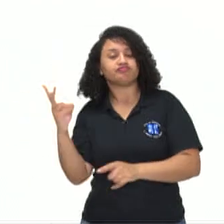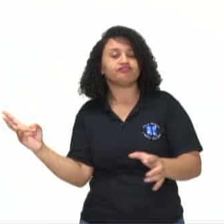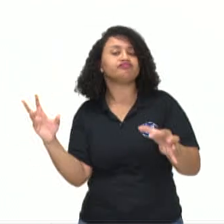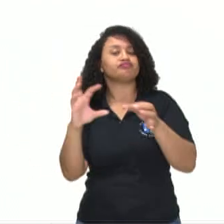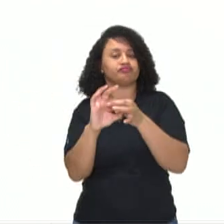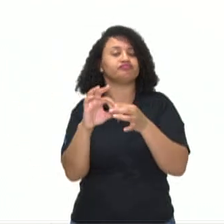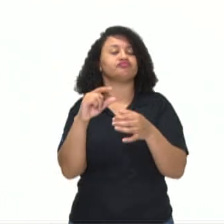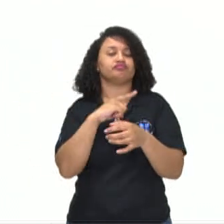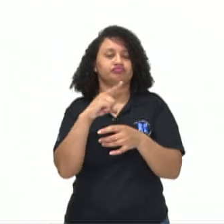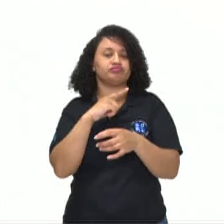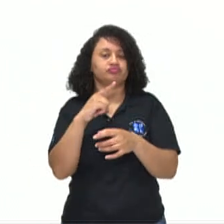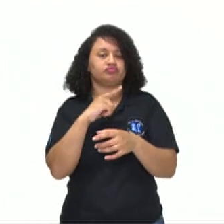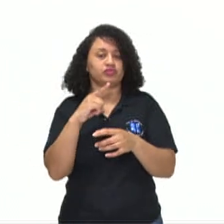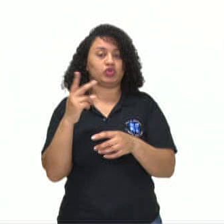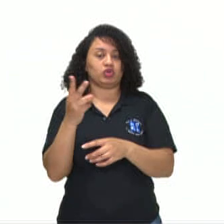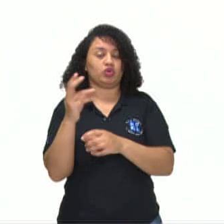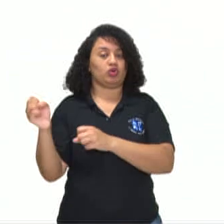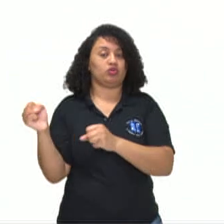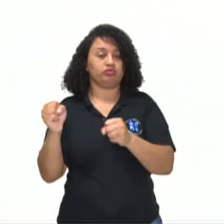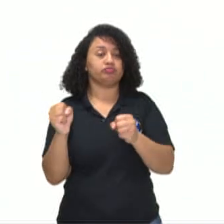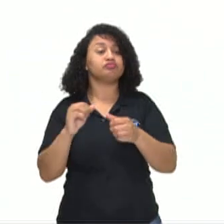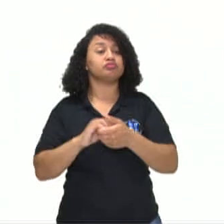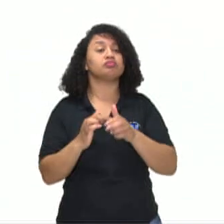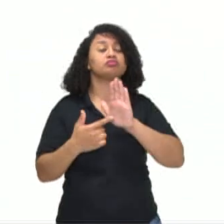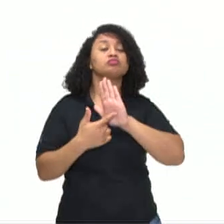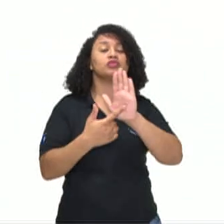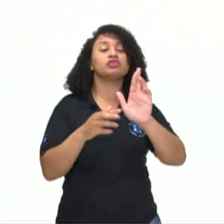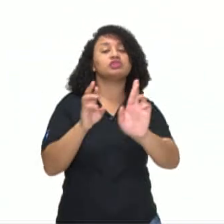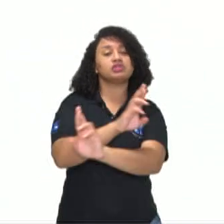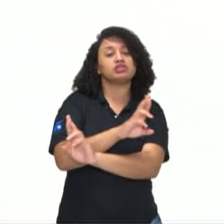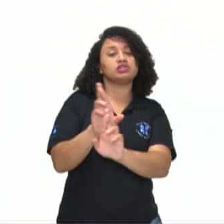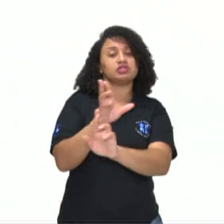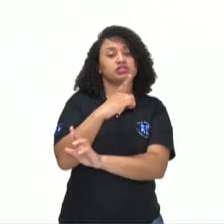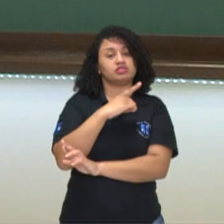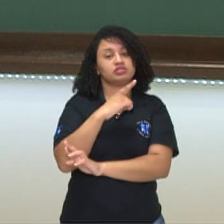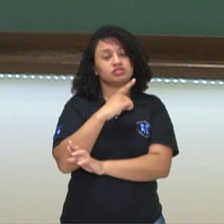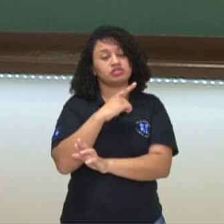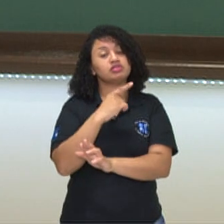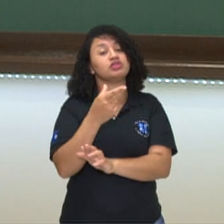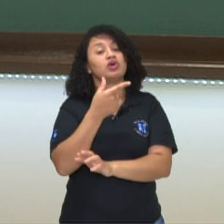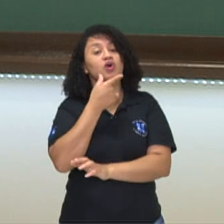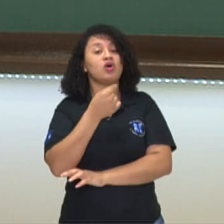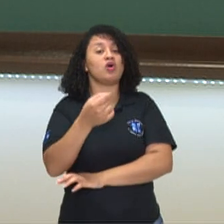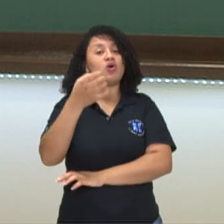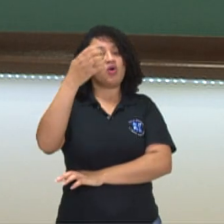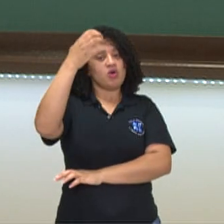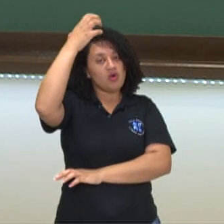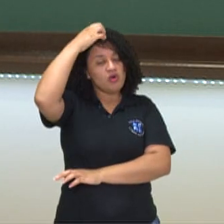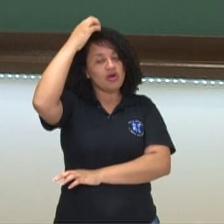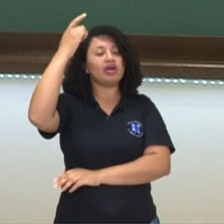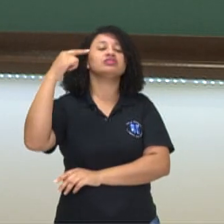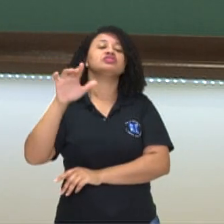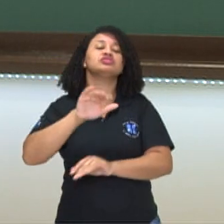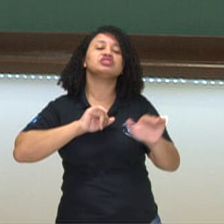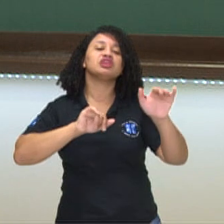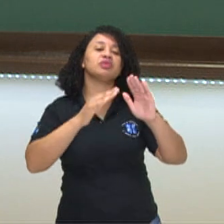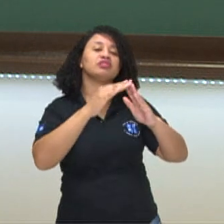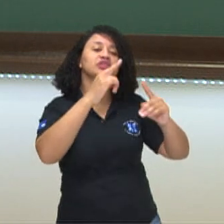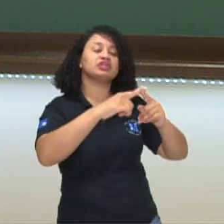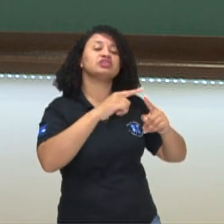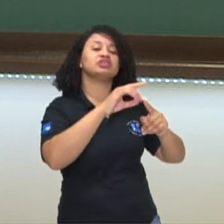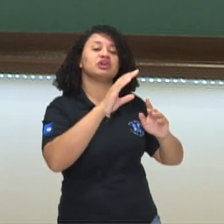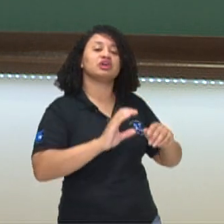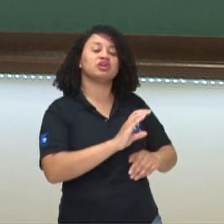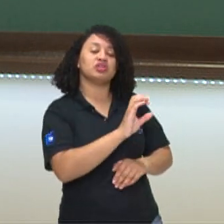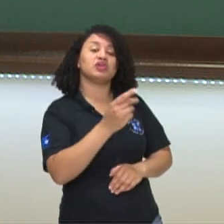de poder da Idade Moderna, marcando então essas relações, né? O rei, né, trazia a Igreja Católica, dizia que a